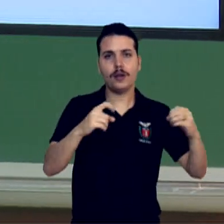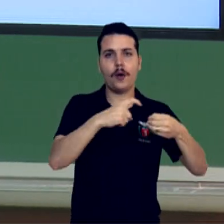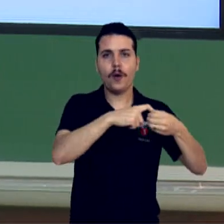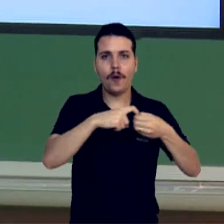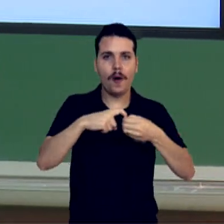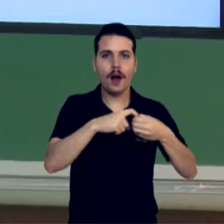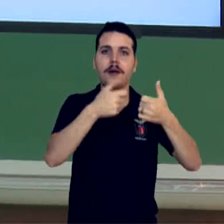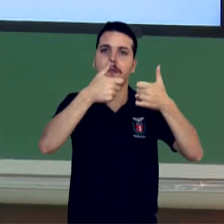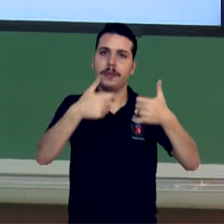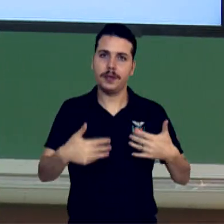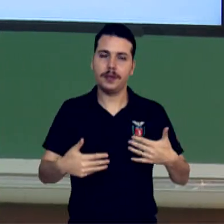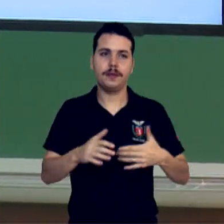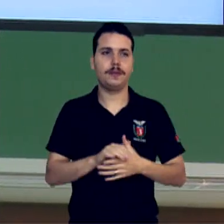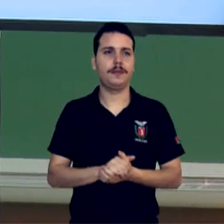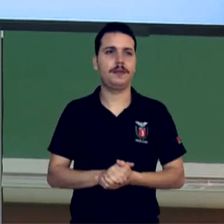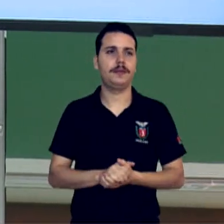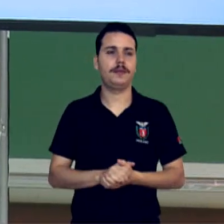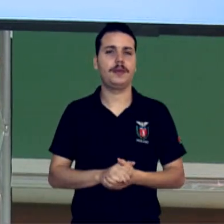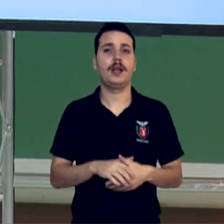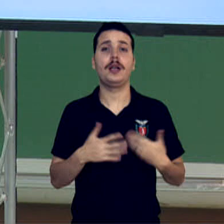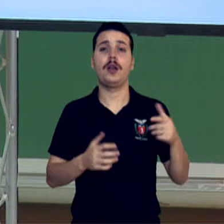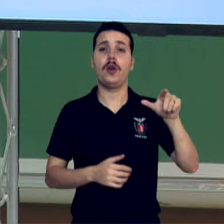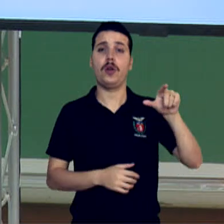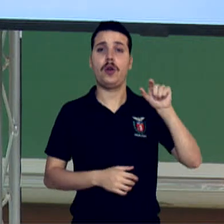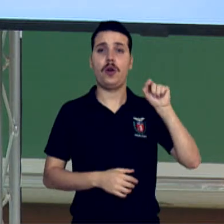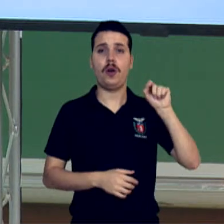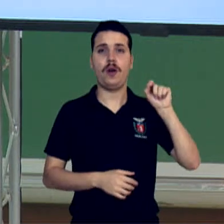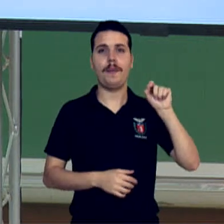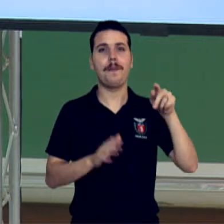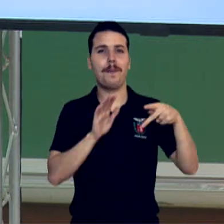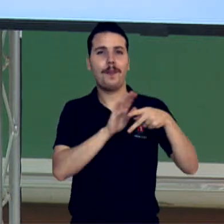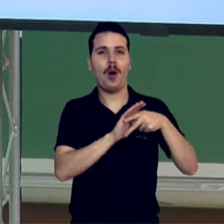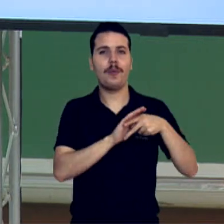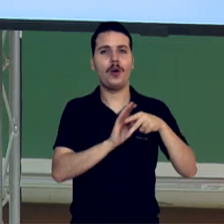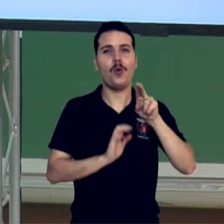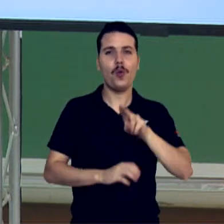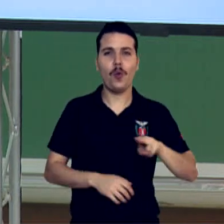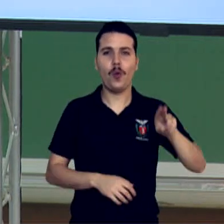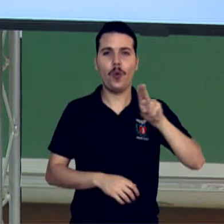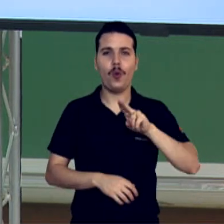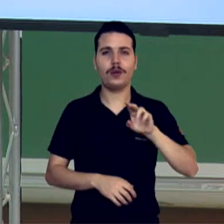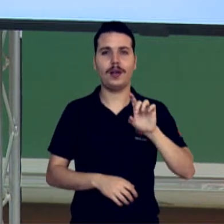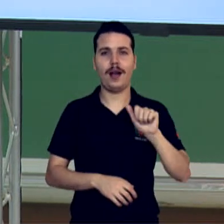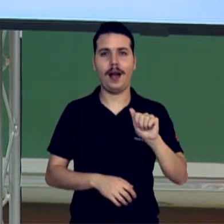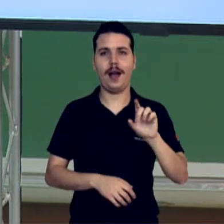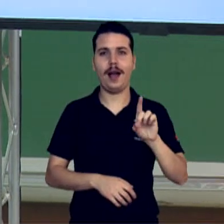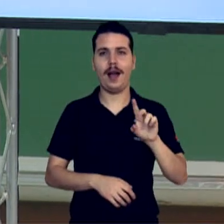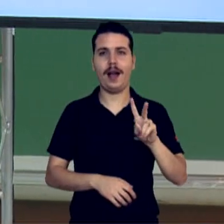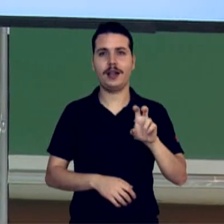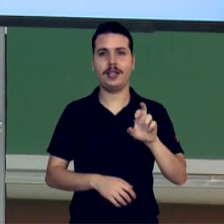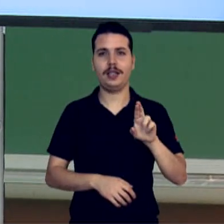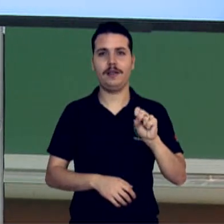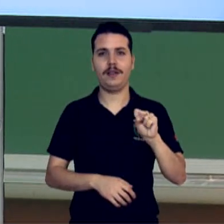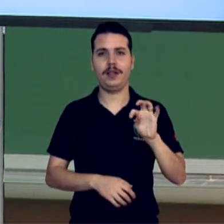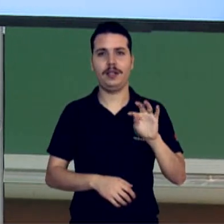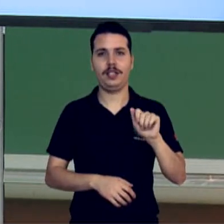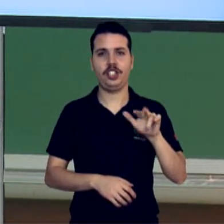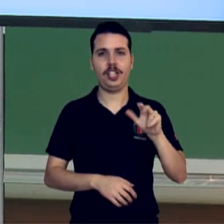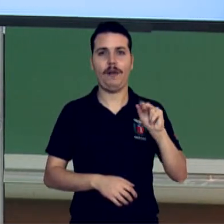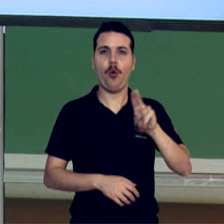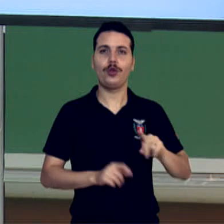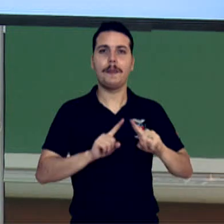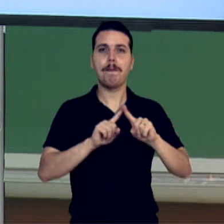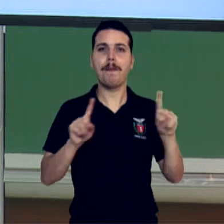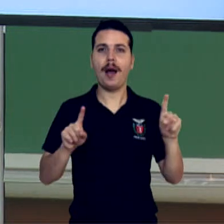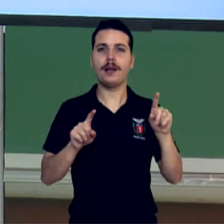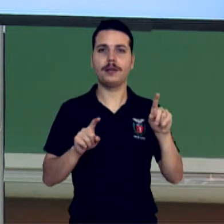explicativa. Então, assinalando aí a alternativa de adversativa, eu tenho a letra A. A